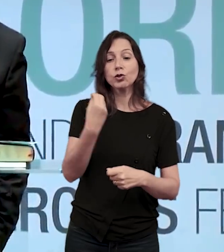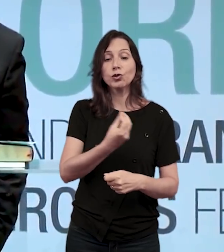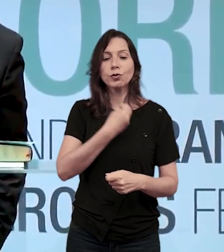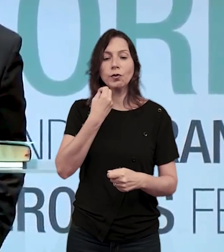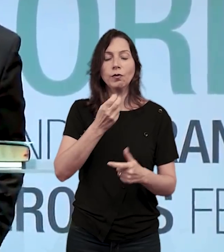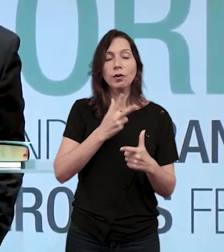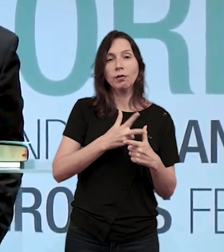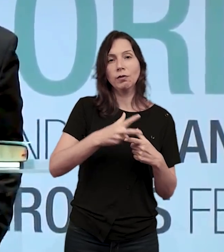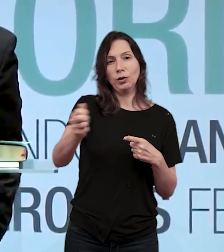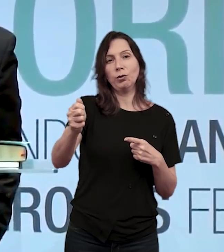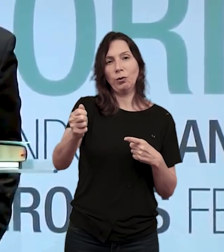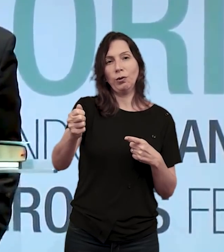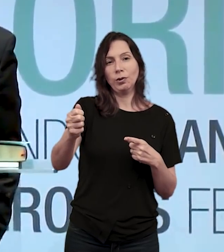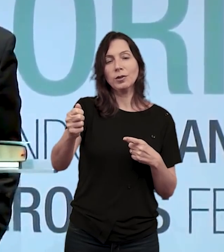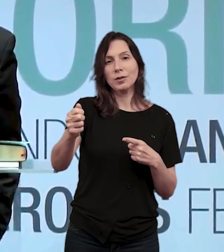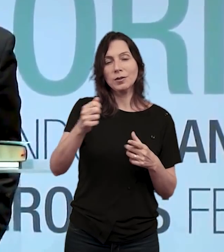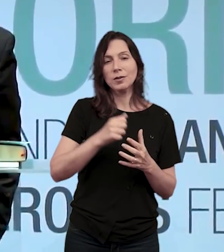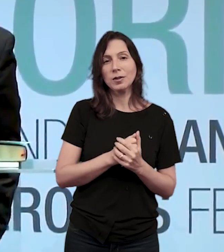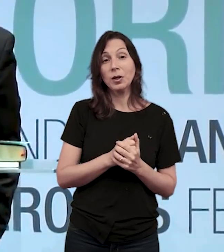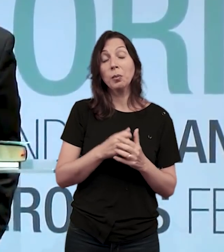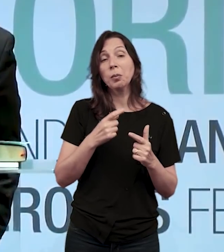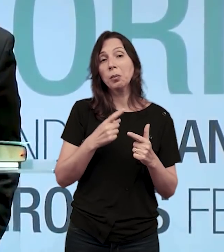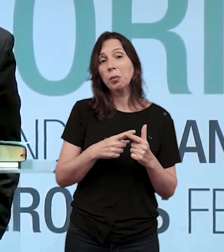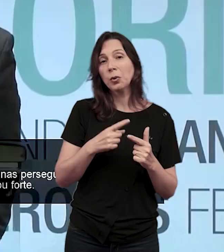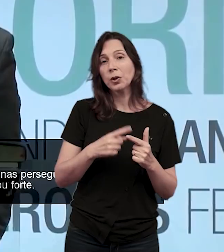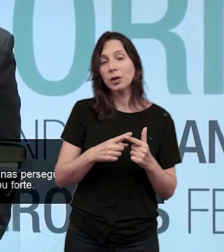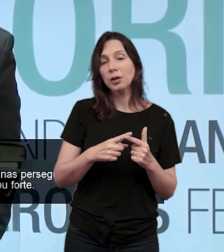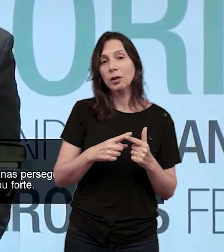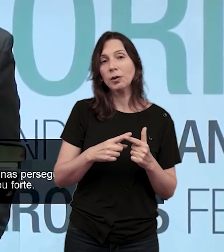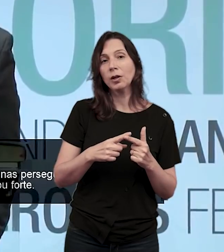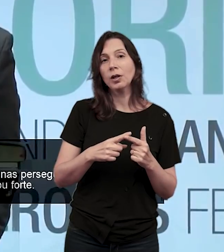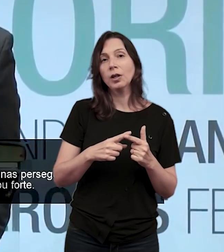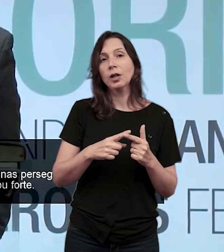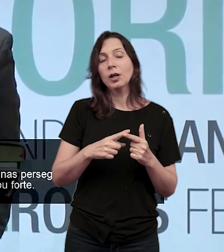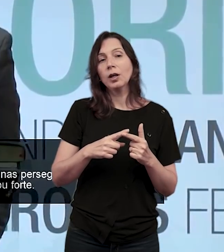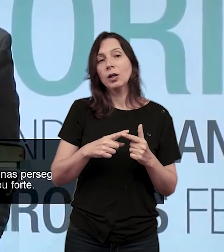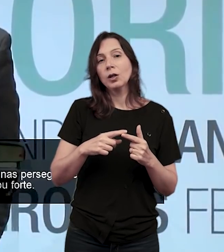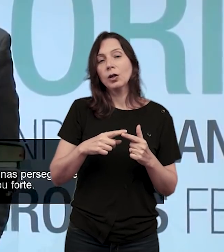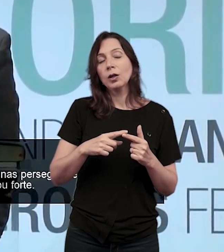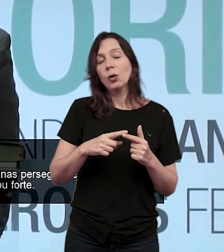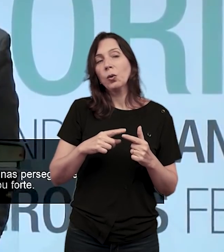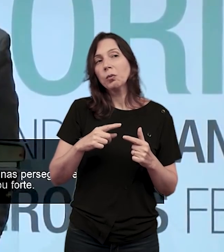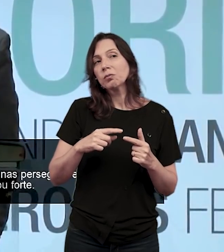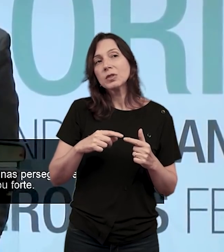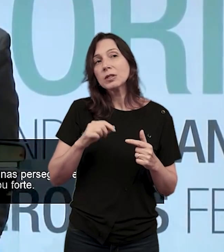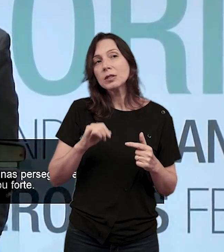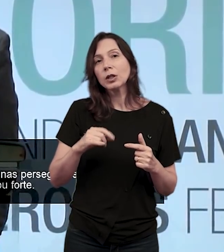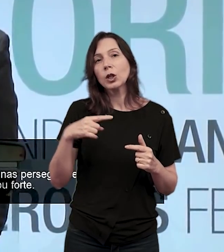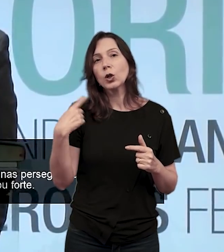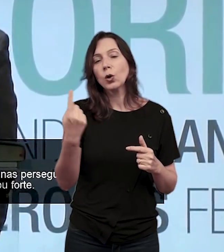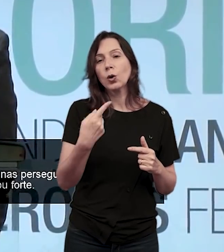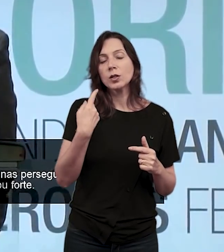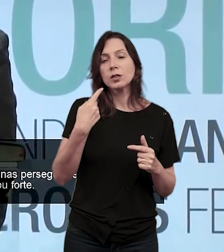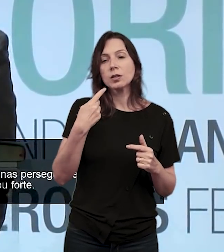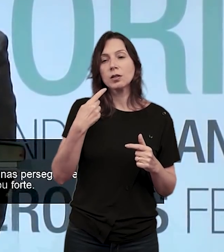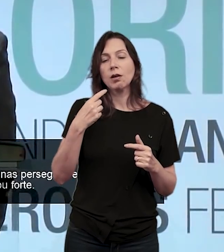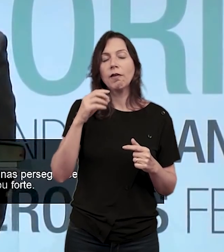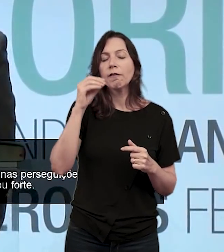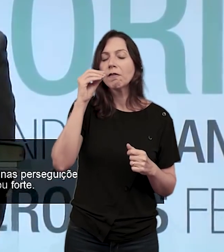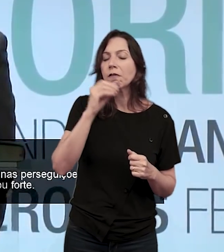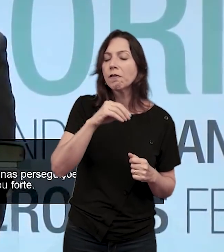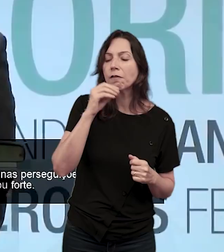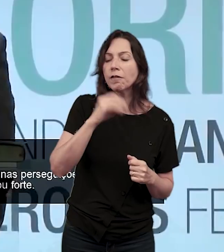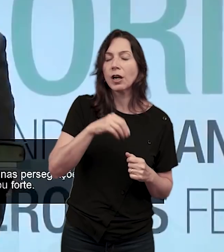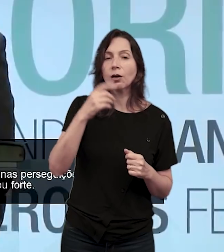quê? Fraco. É que eu sou o quê? Forte. Quando eu sou fraco, significa o seguinte: cheguei no